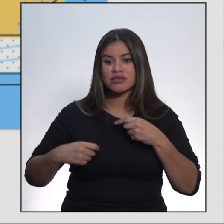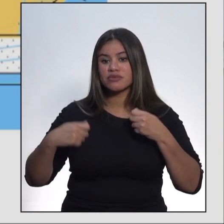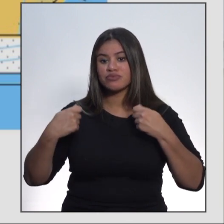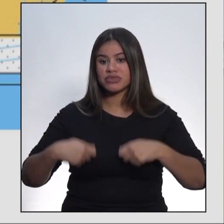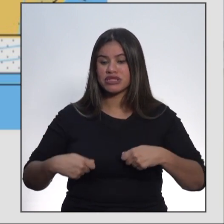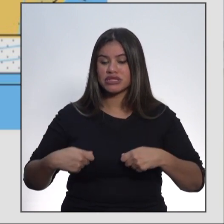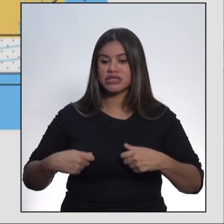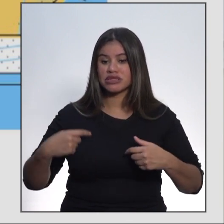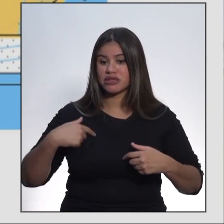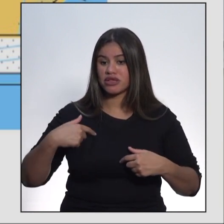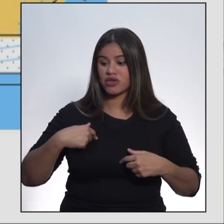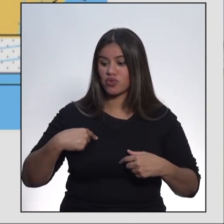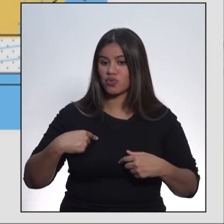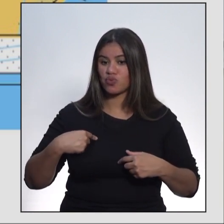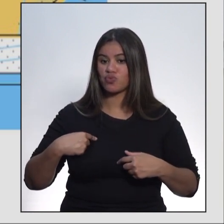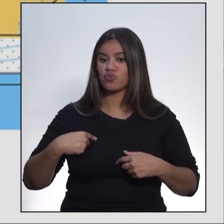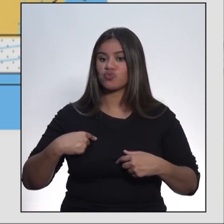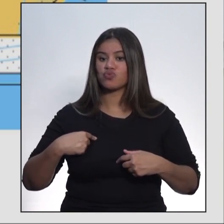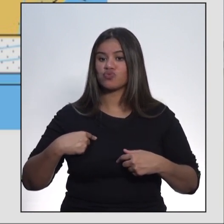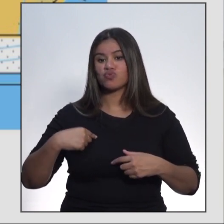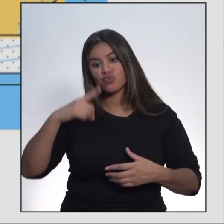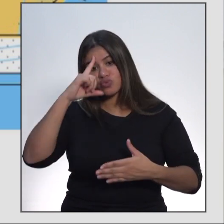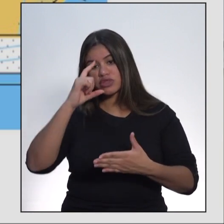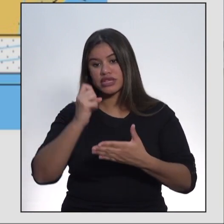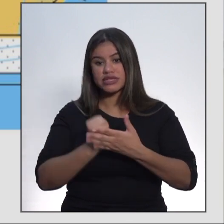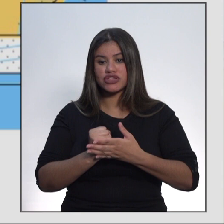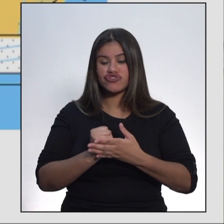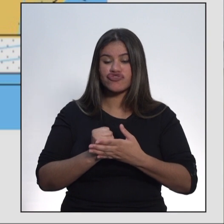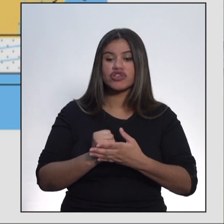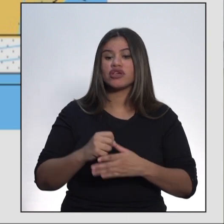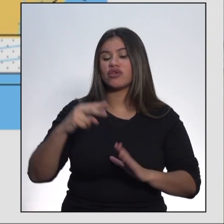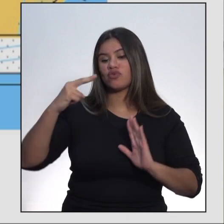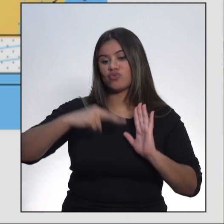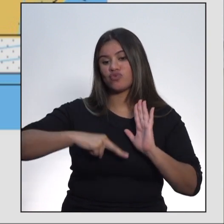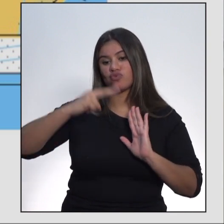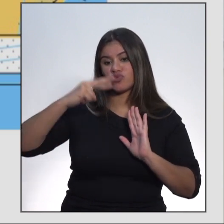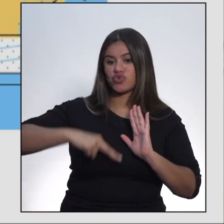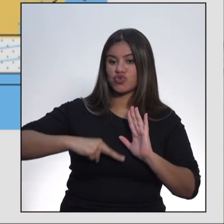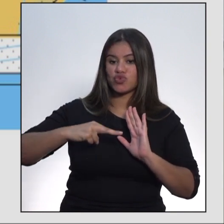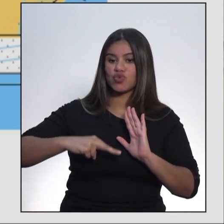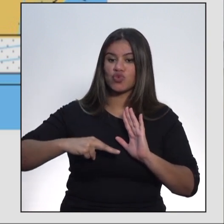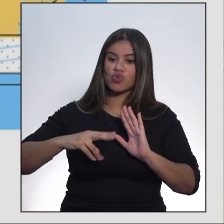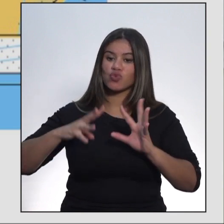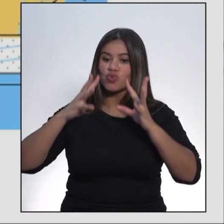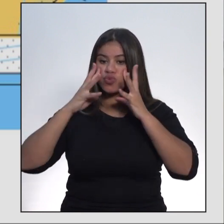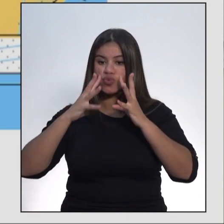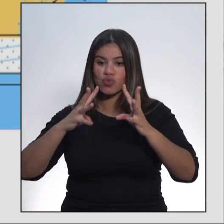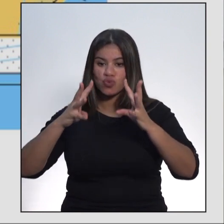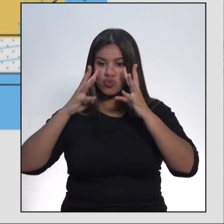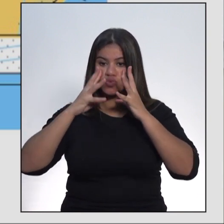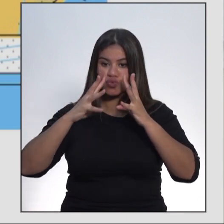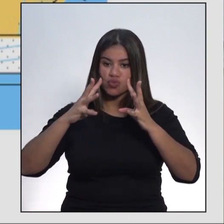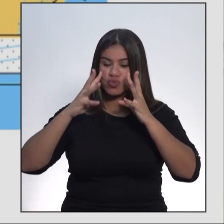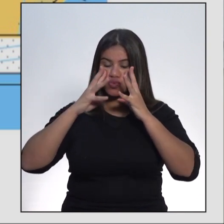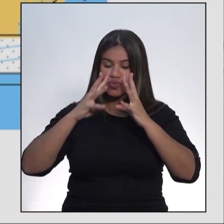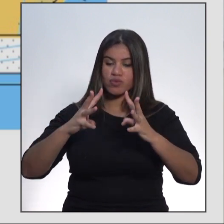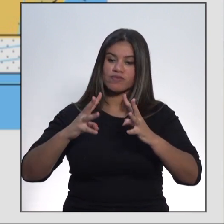do leitor, do espectador e do ouvinte. É isso aí, gente. Muito